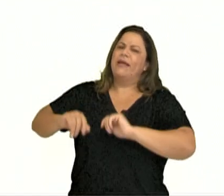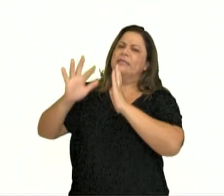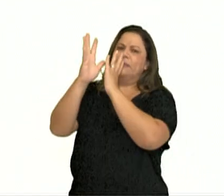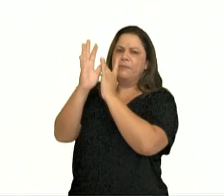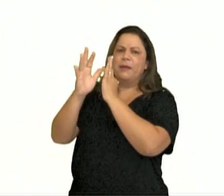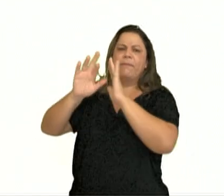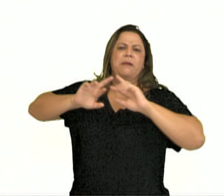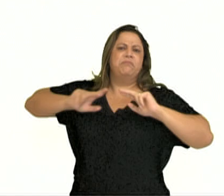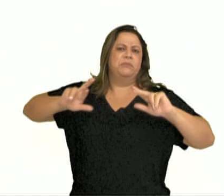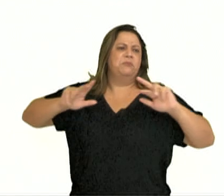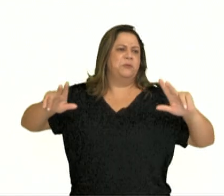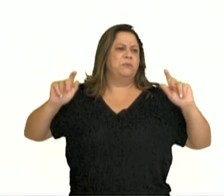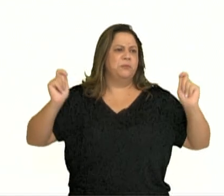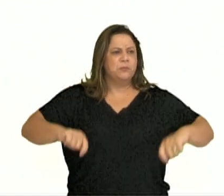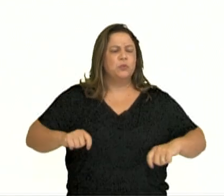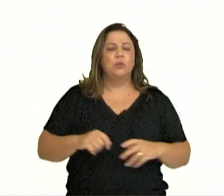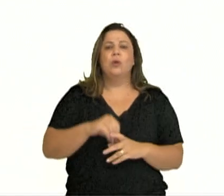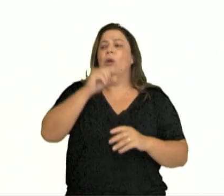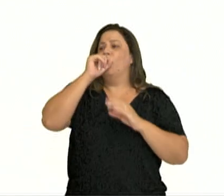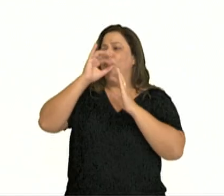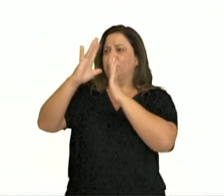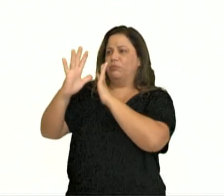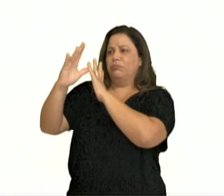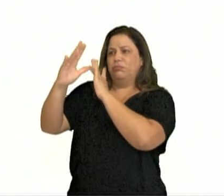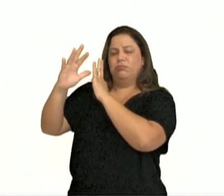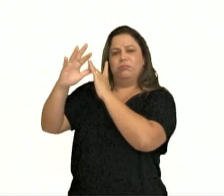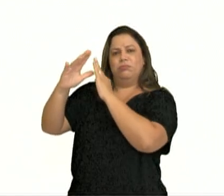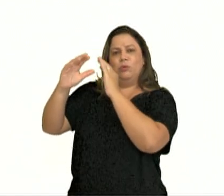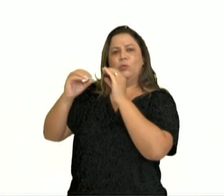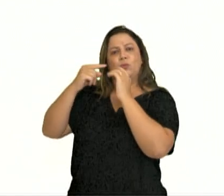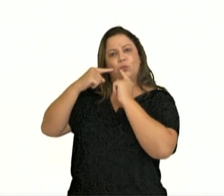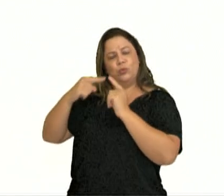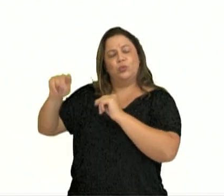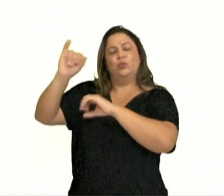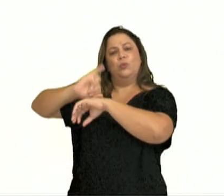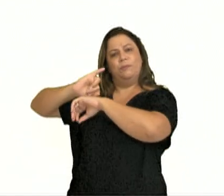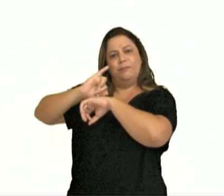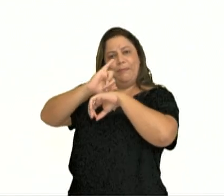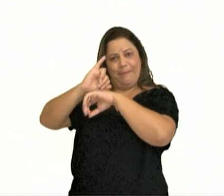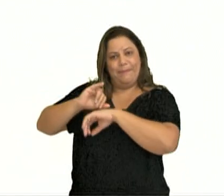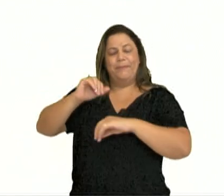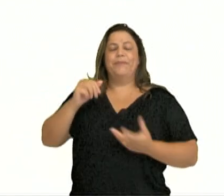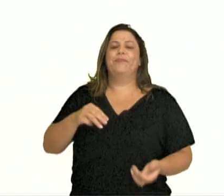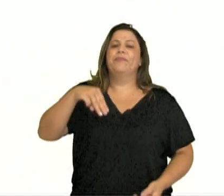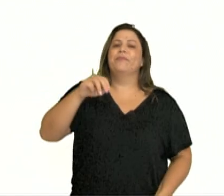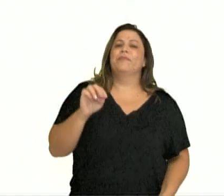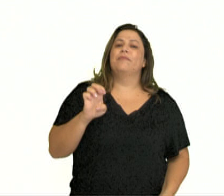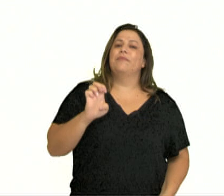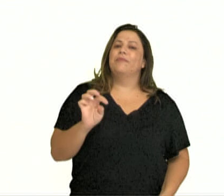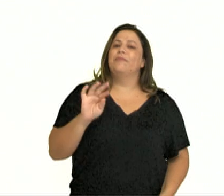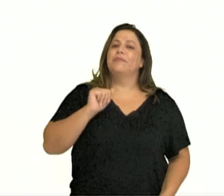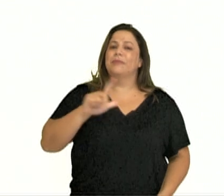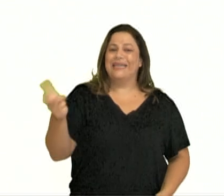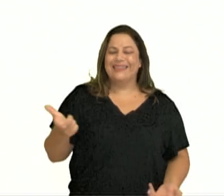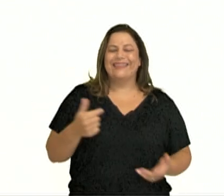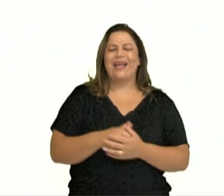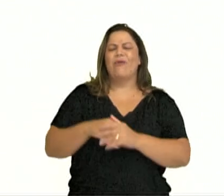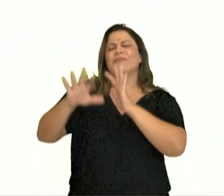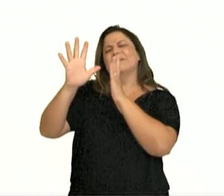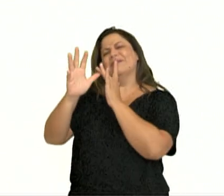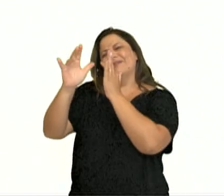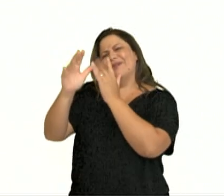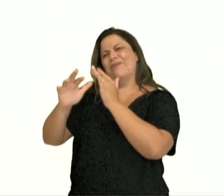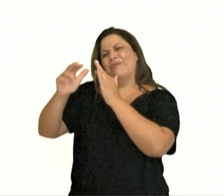família, todos os instrumentos de sopro feitos, sobretudo, de metal. O trombone, o saxofone,